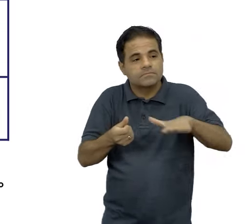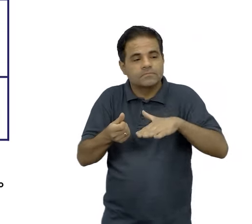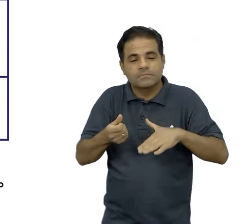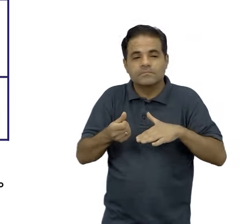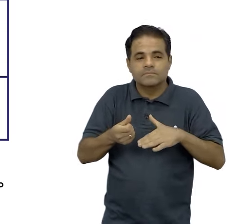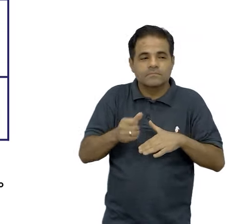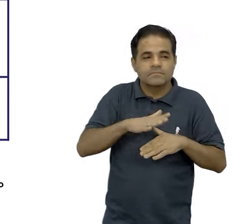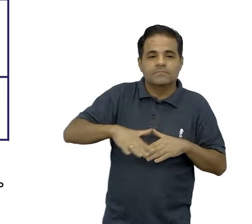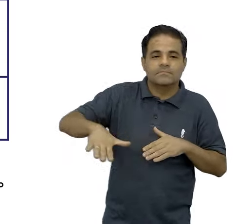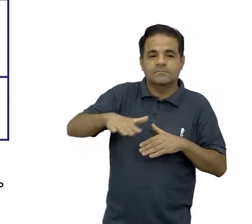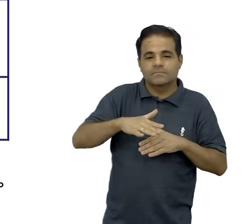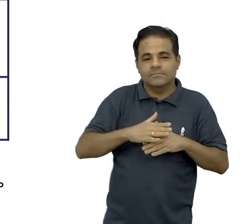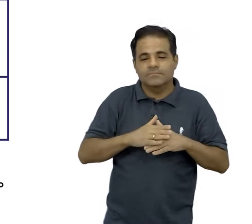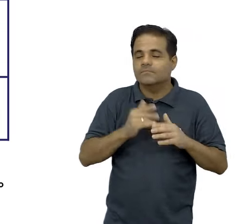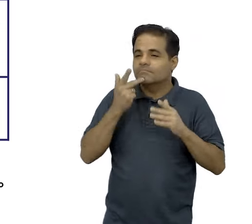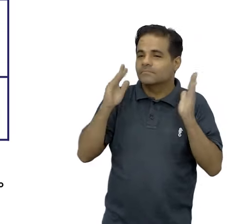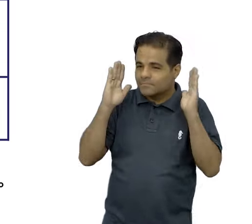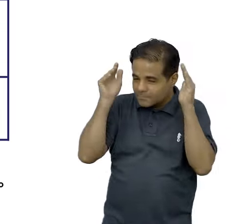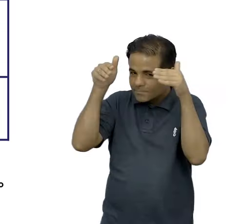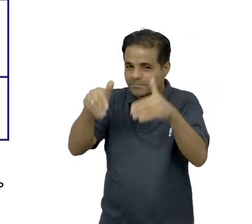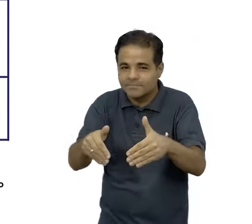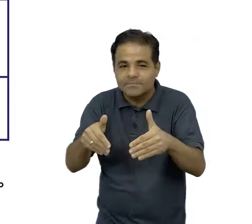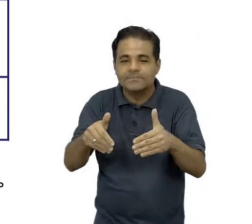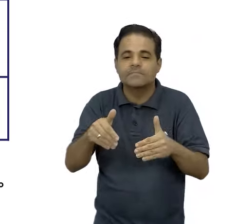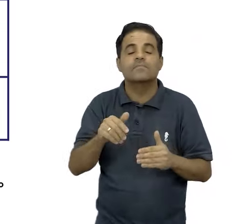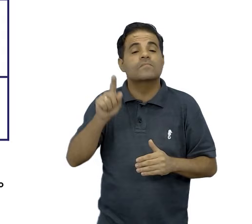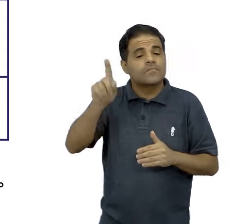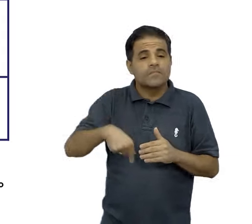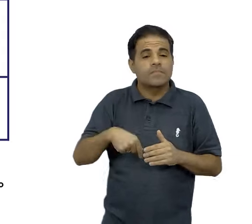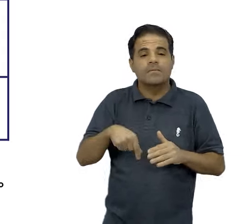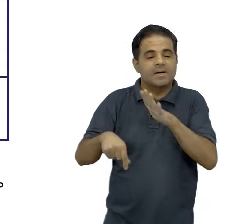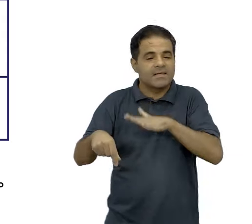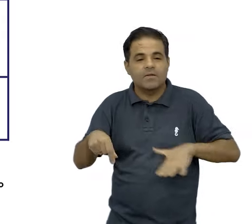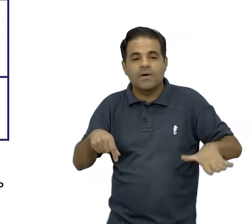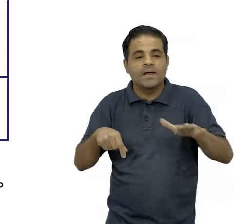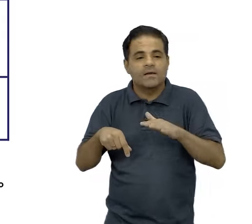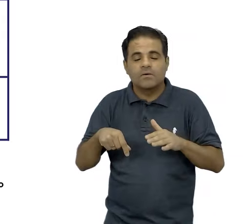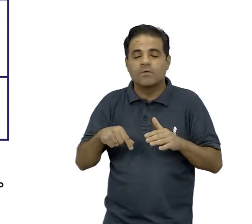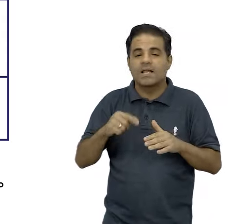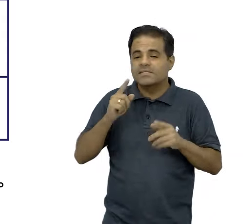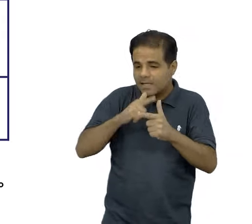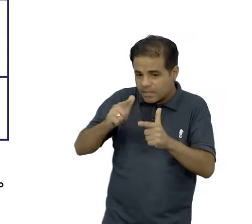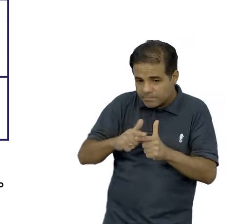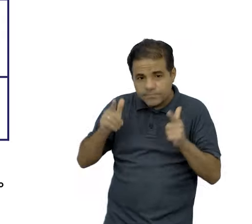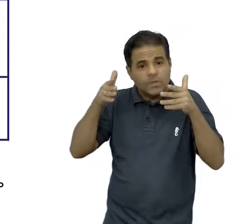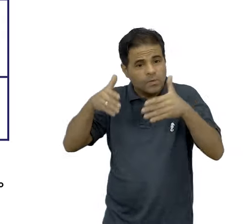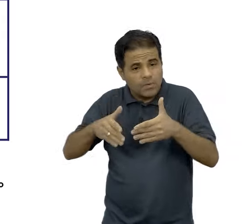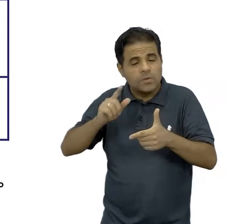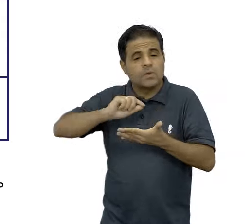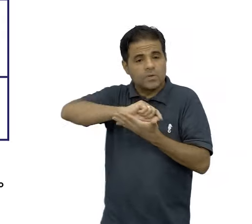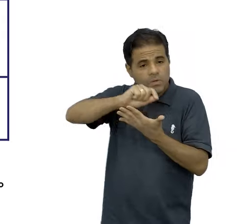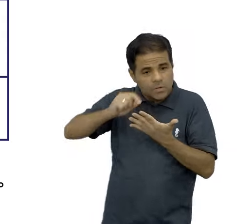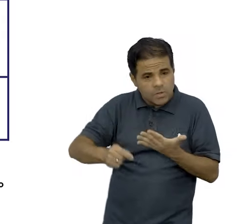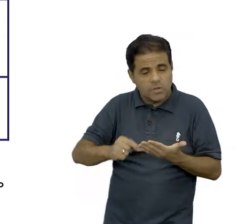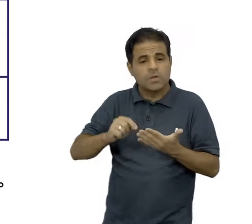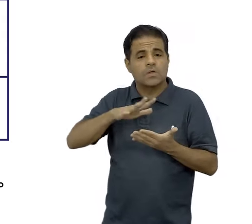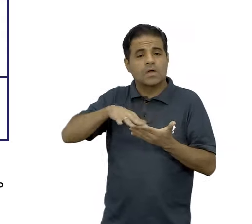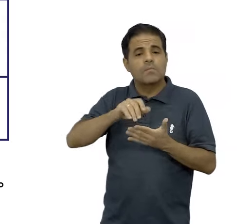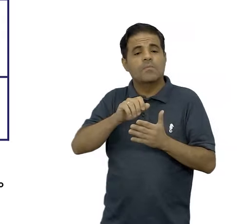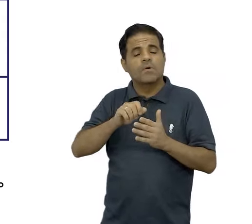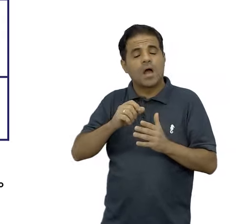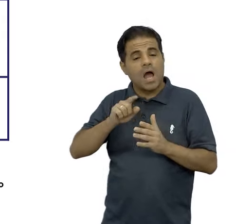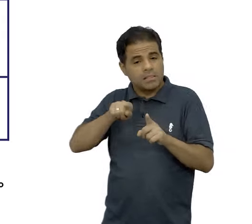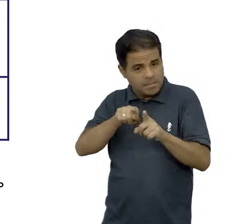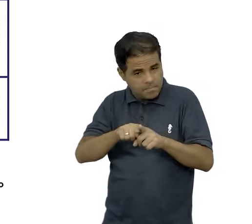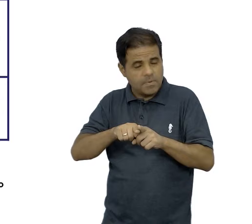temática números, e o foco está na resolução de problemas que vai envolver aí o campo aditivo,